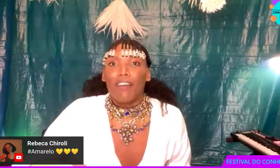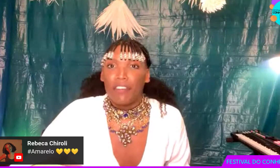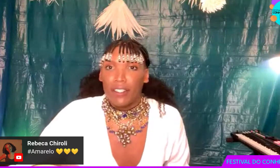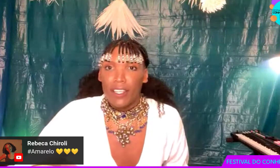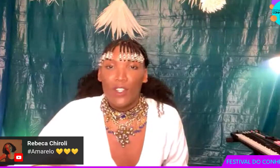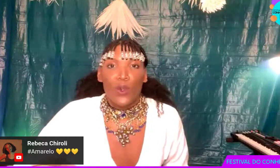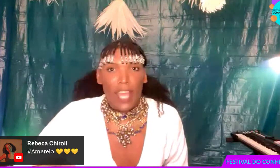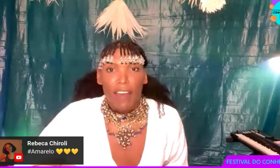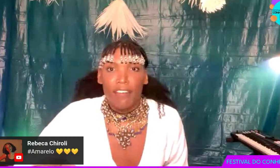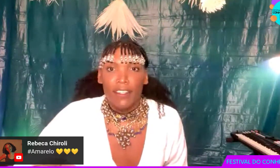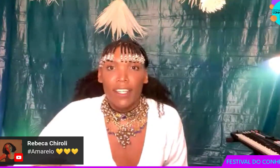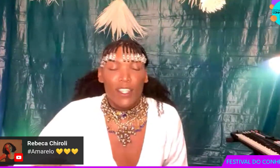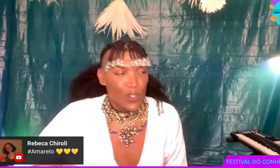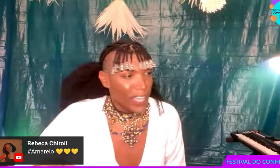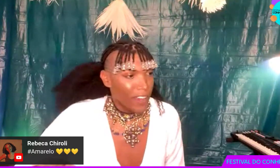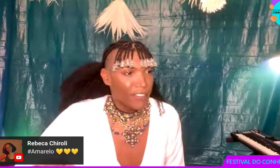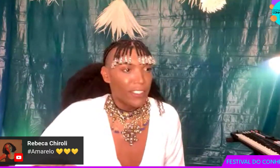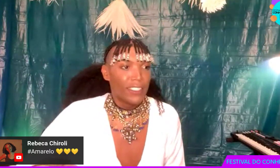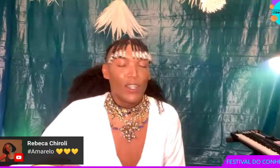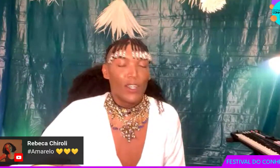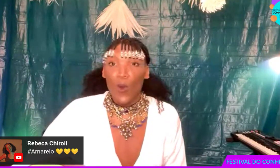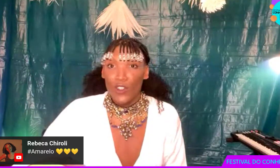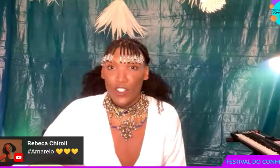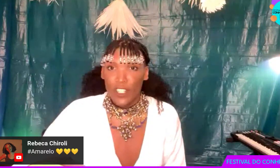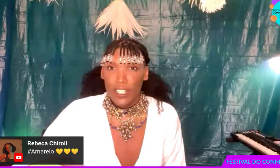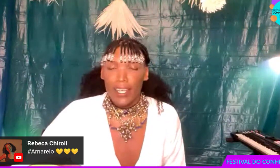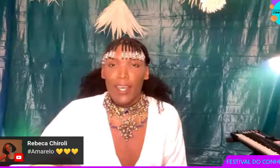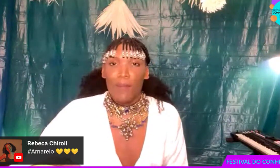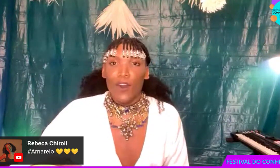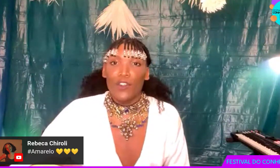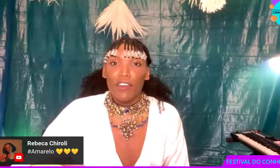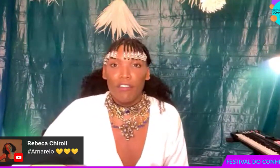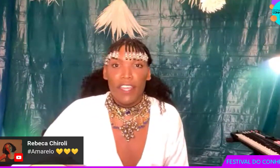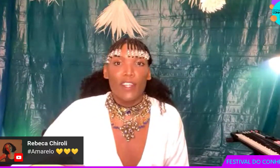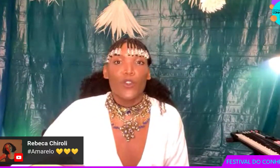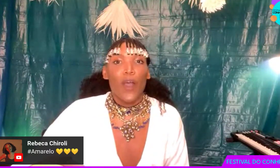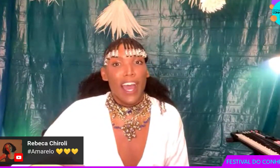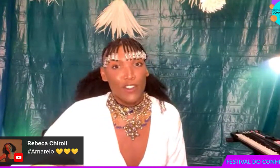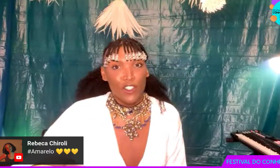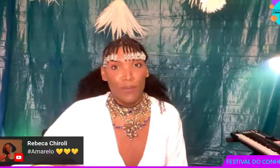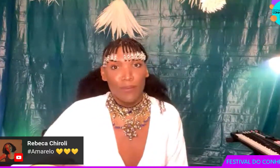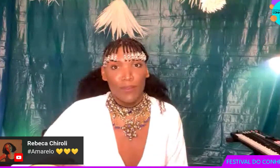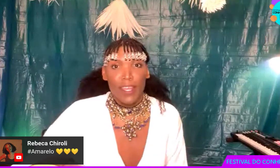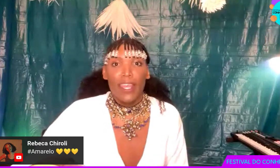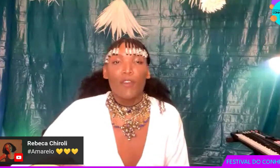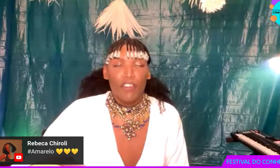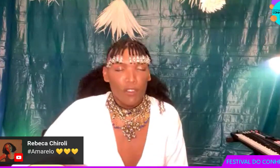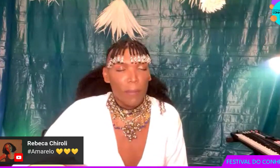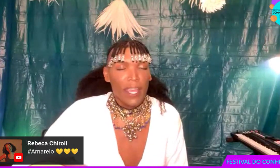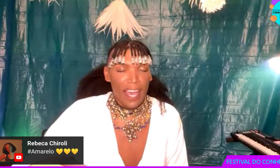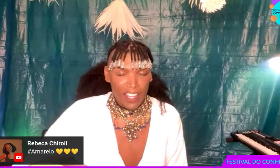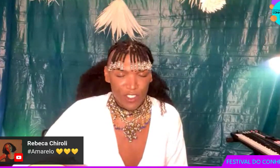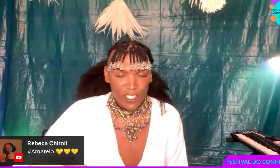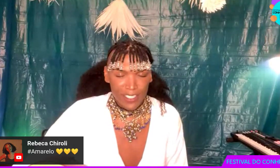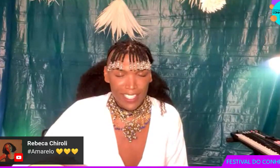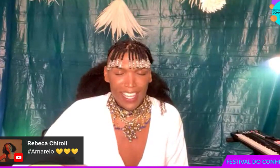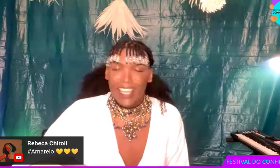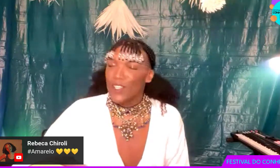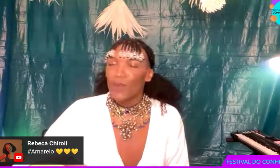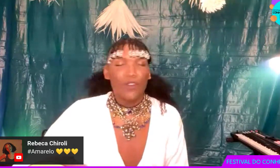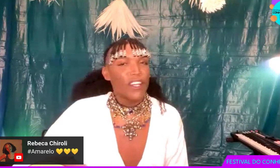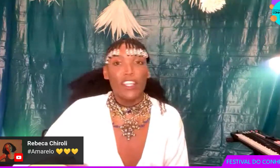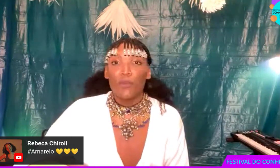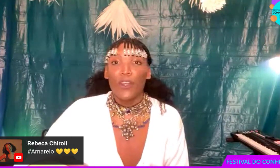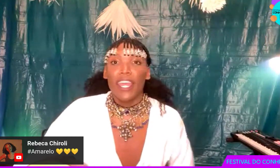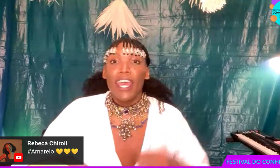só sonhava e sonhava e sonhava, hoje pode viver da sua arte. Eu vivo da minha arte